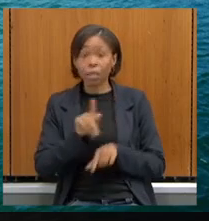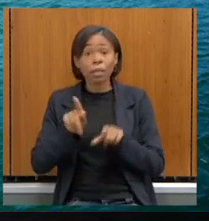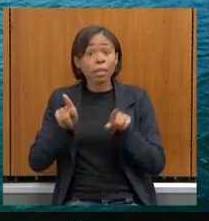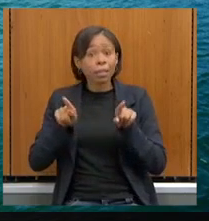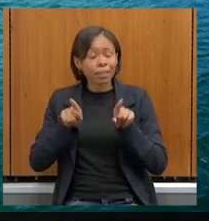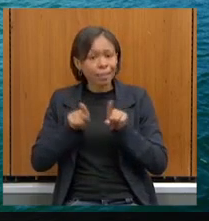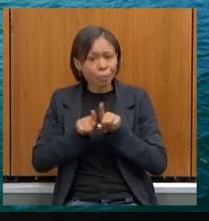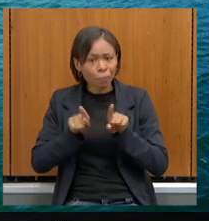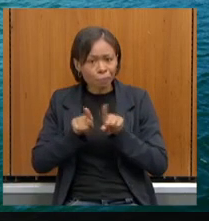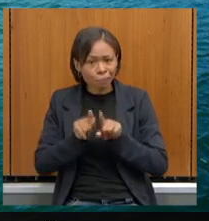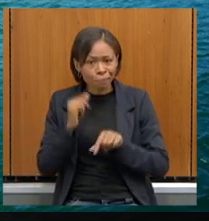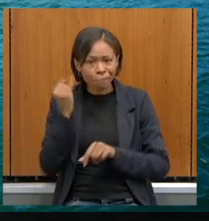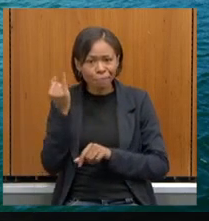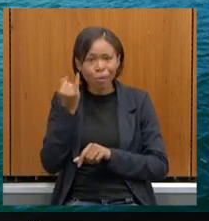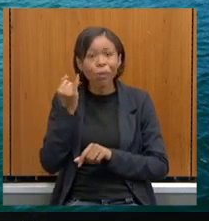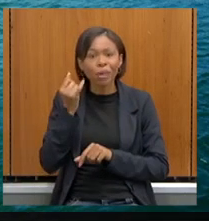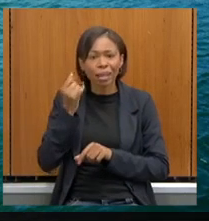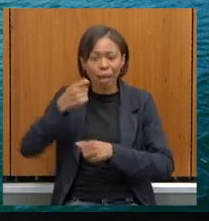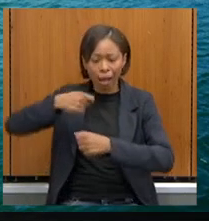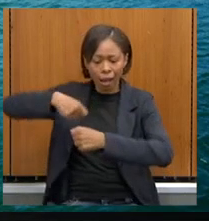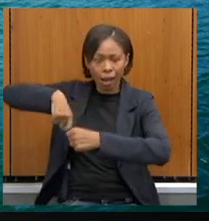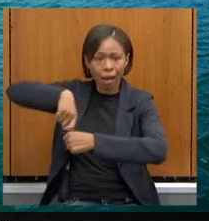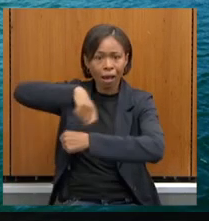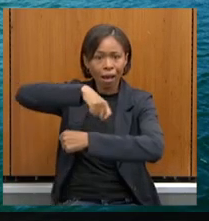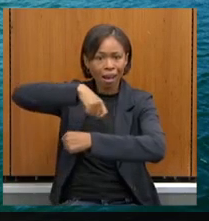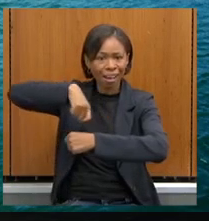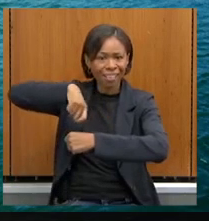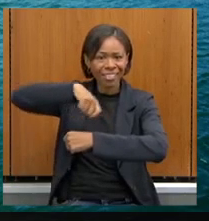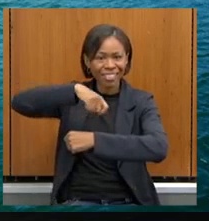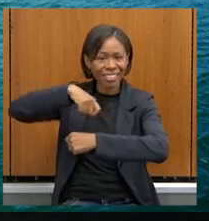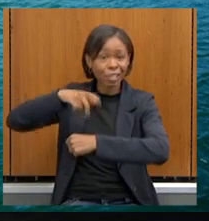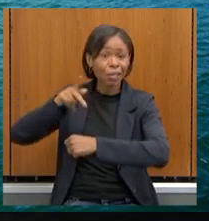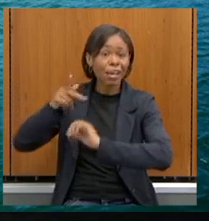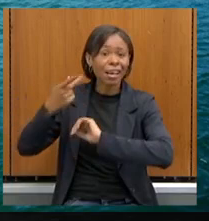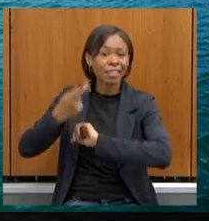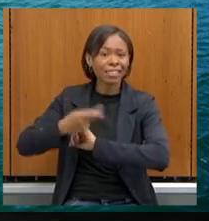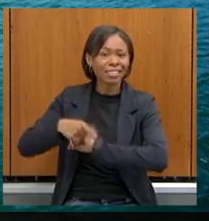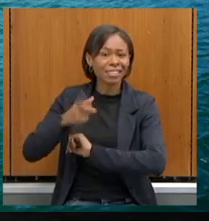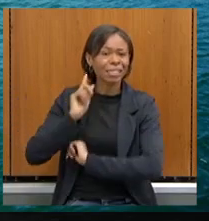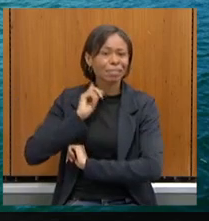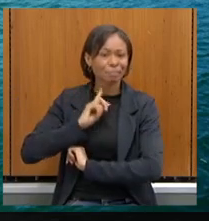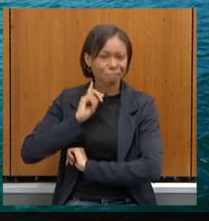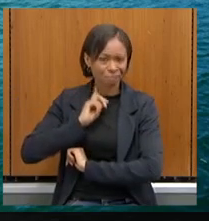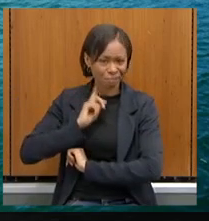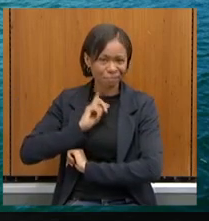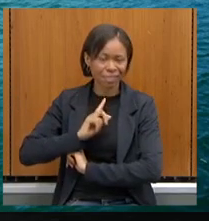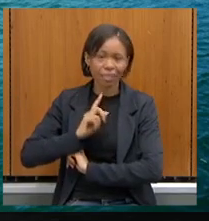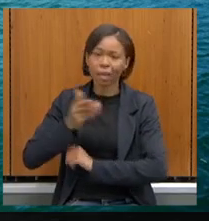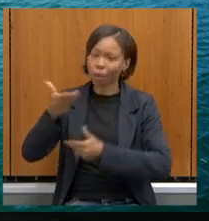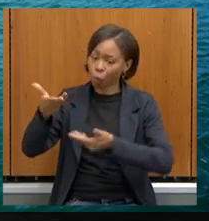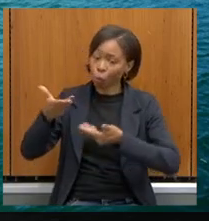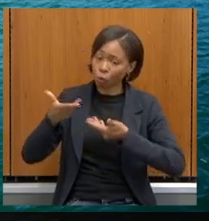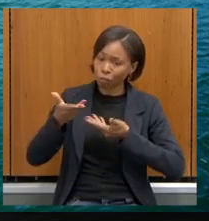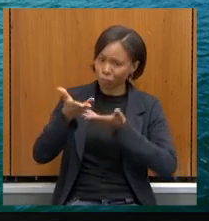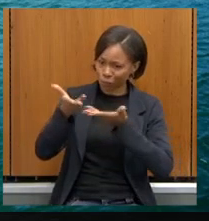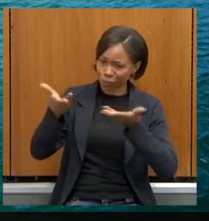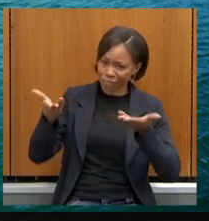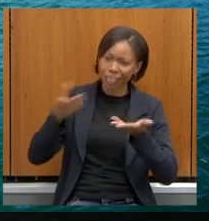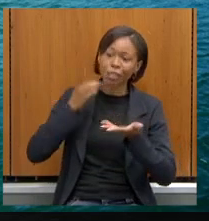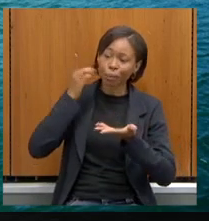importantíssimo a cozinha mineira. Já convido aos deputados para estarmos no mercado central no dia